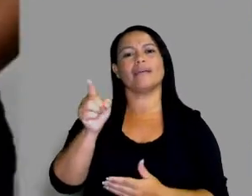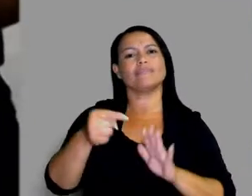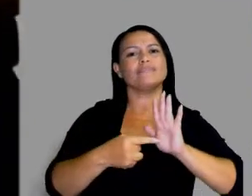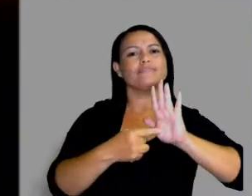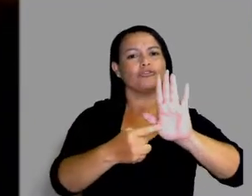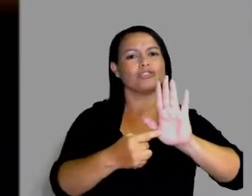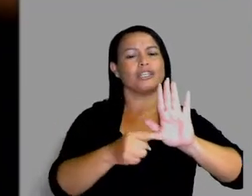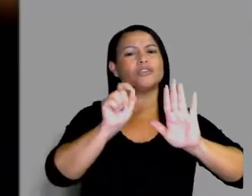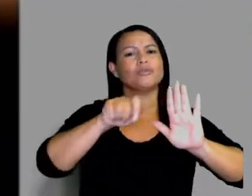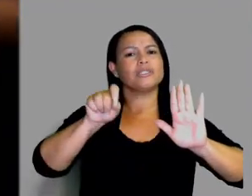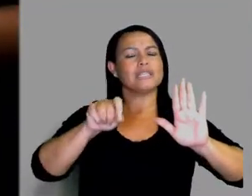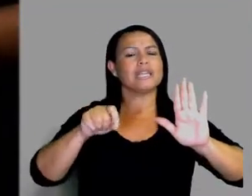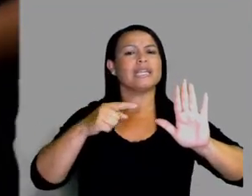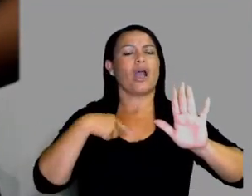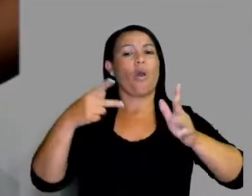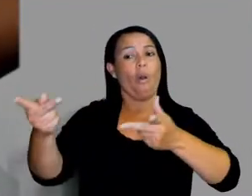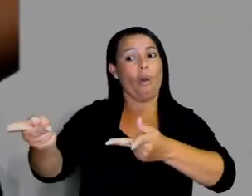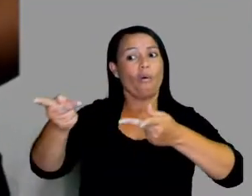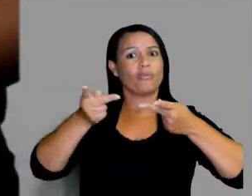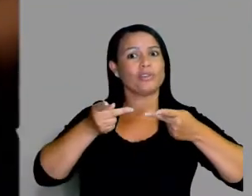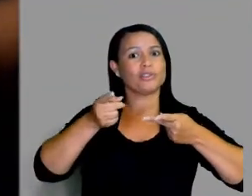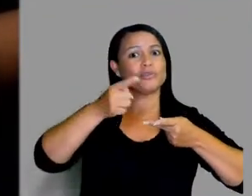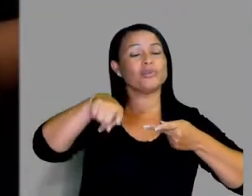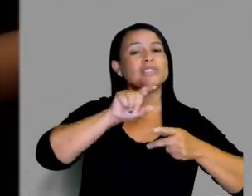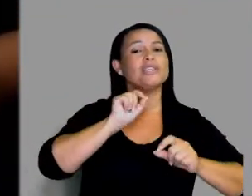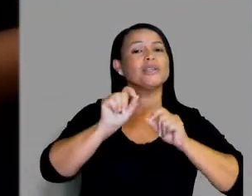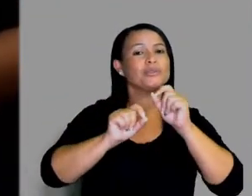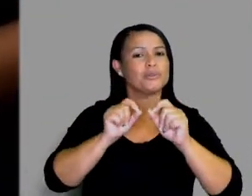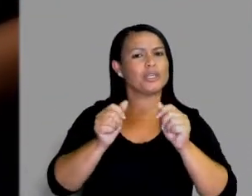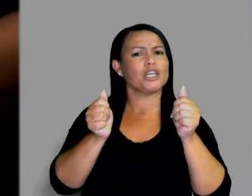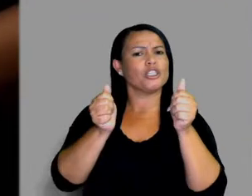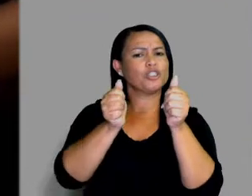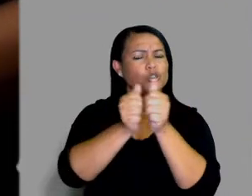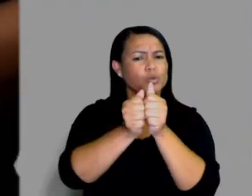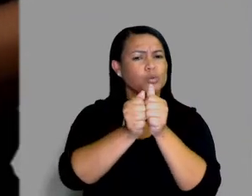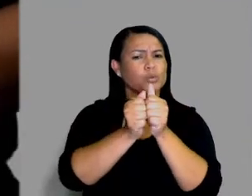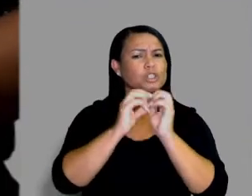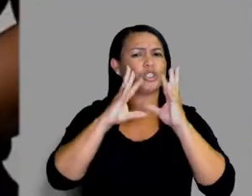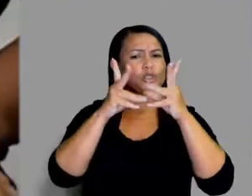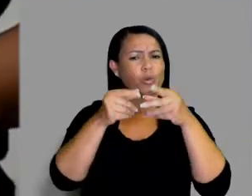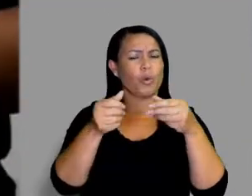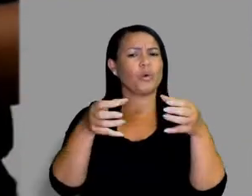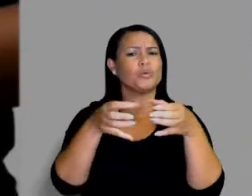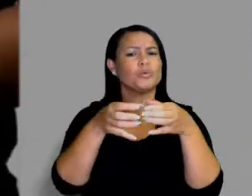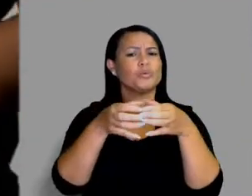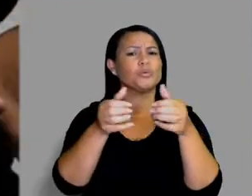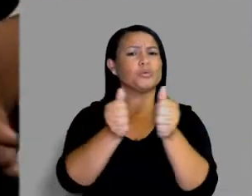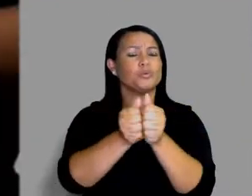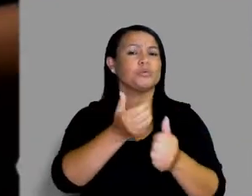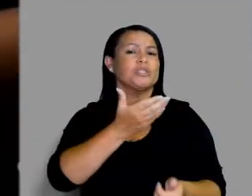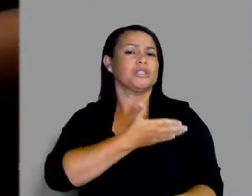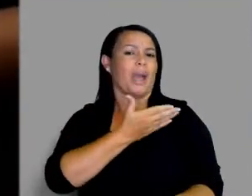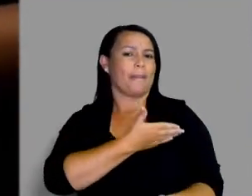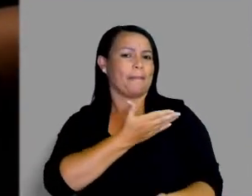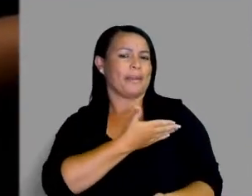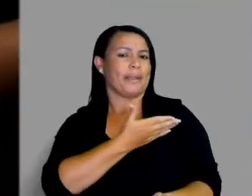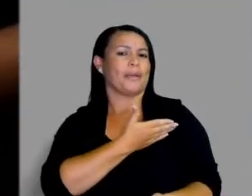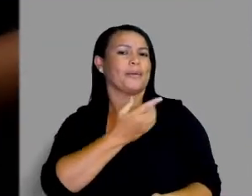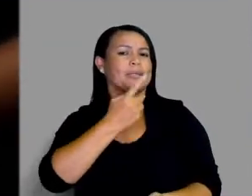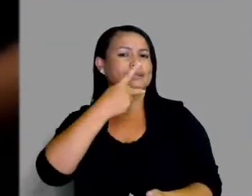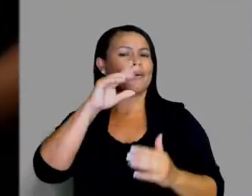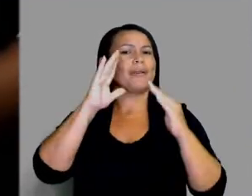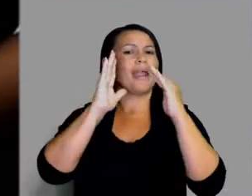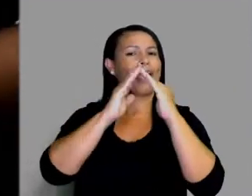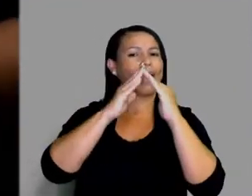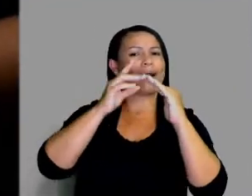escrita. Então, eu faço um convite a vocês, tá? Juntem todos os colegas, todos os amigos que estão aí